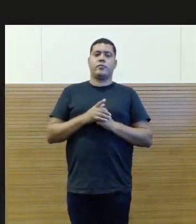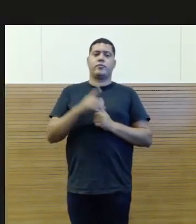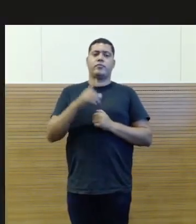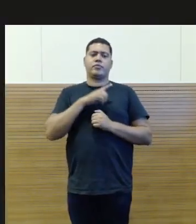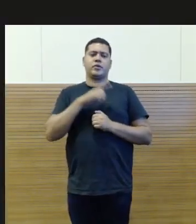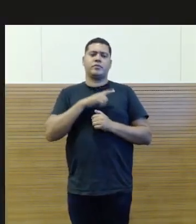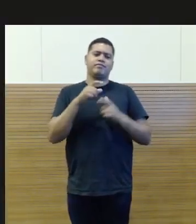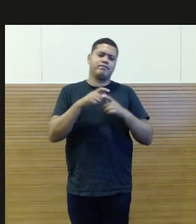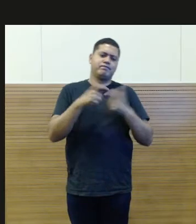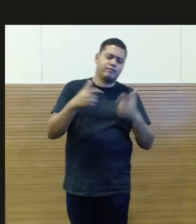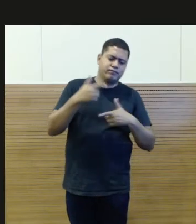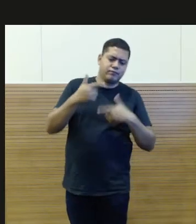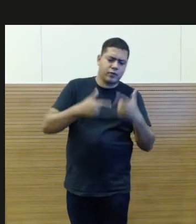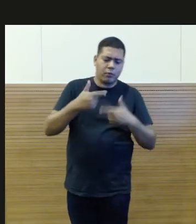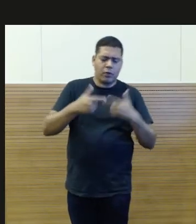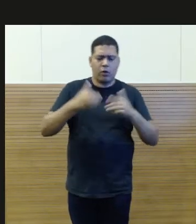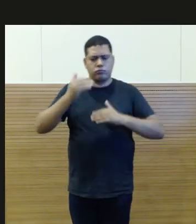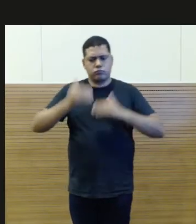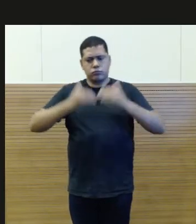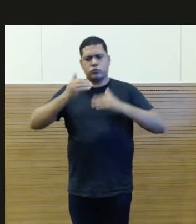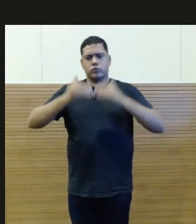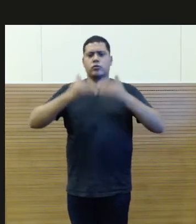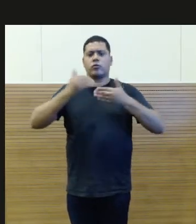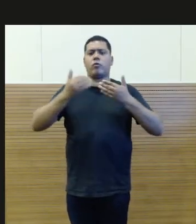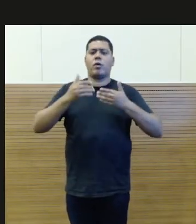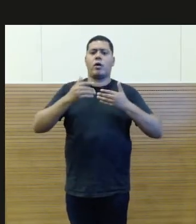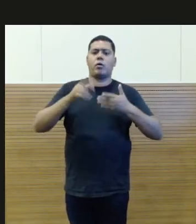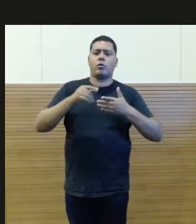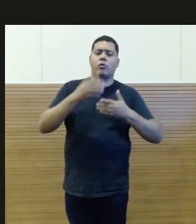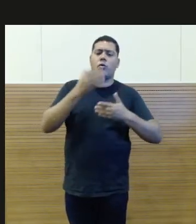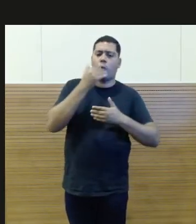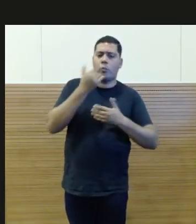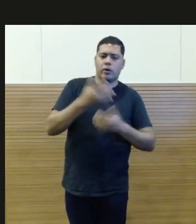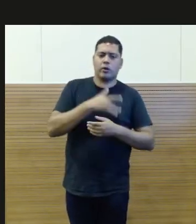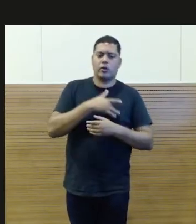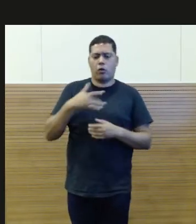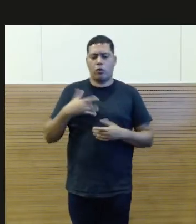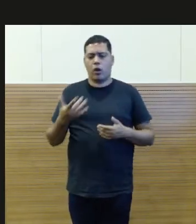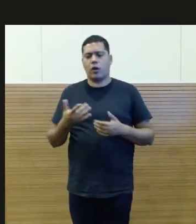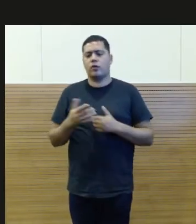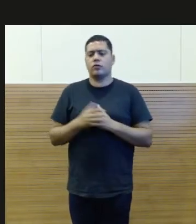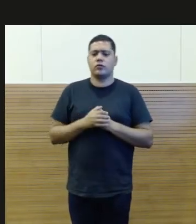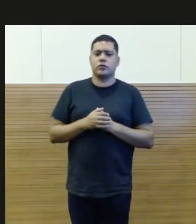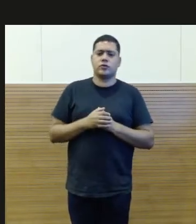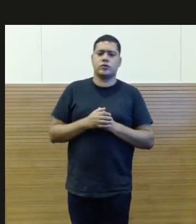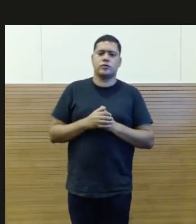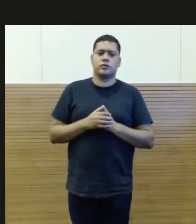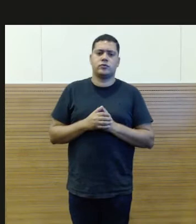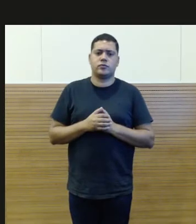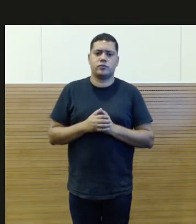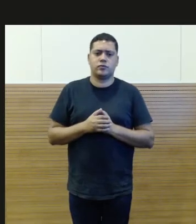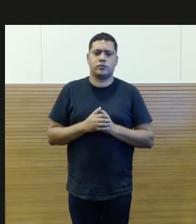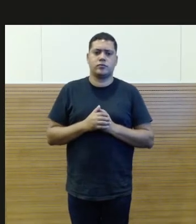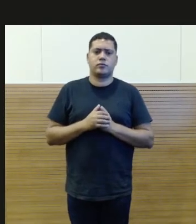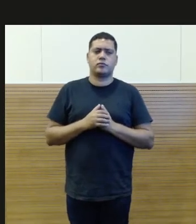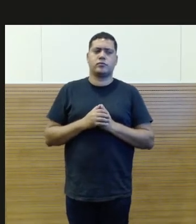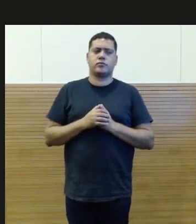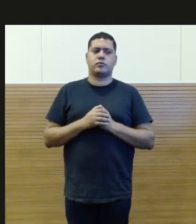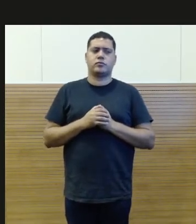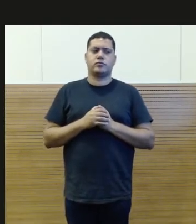têm uma grande função no desenvolvimento de dietas saudáveis, globalmente e nacionalmente.